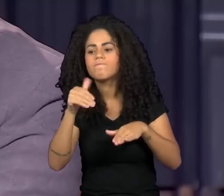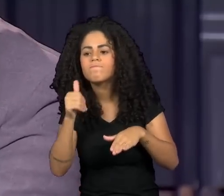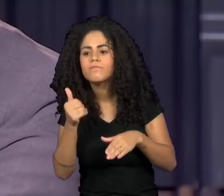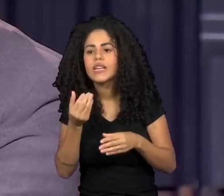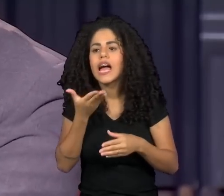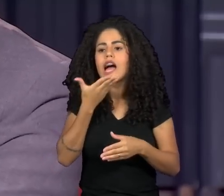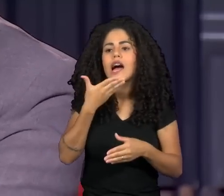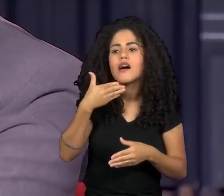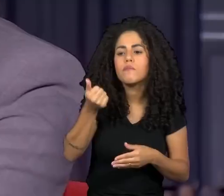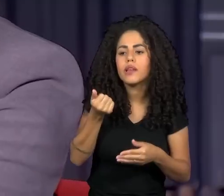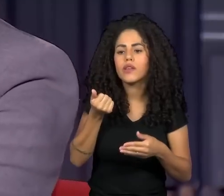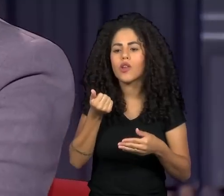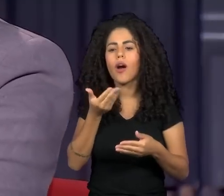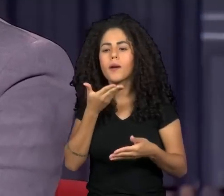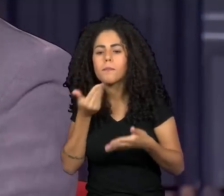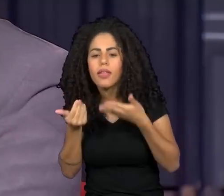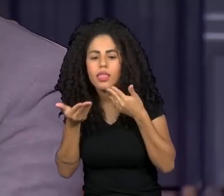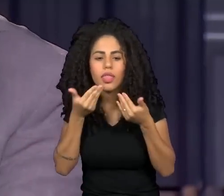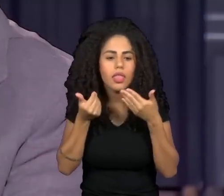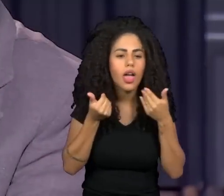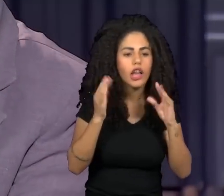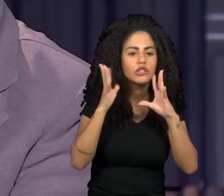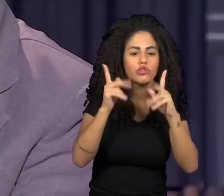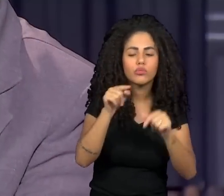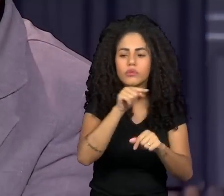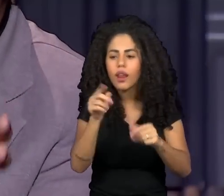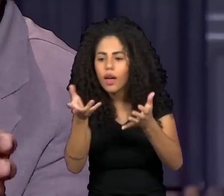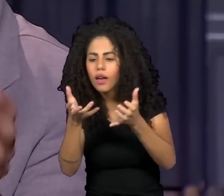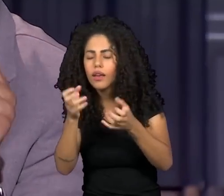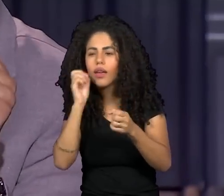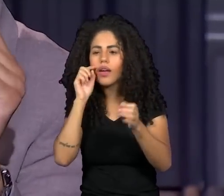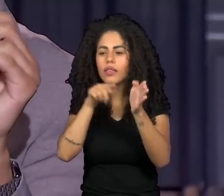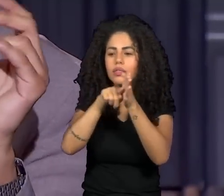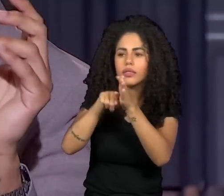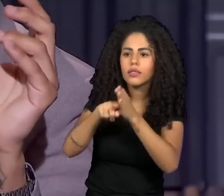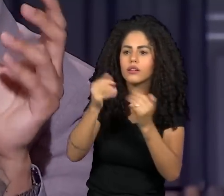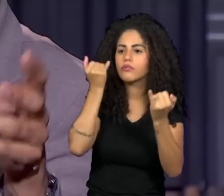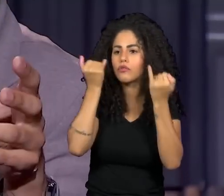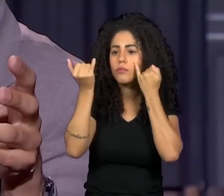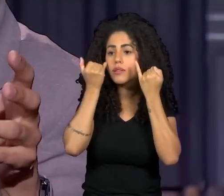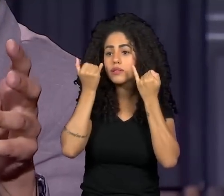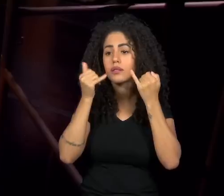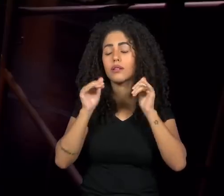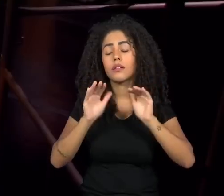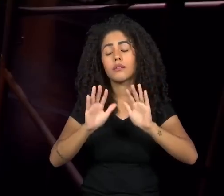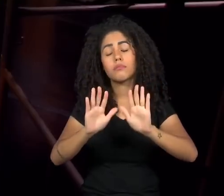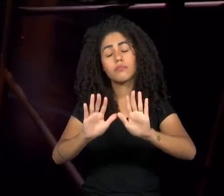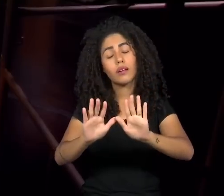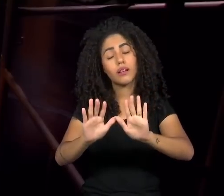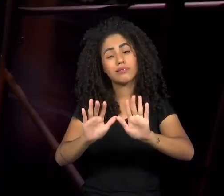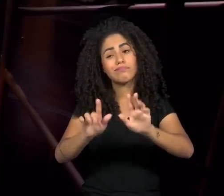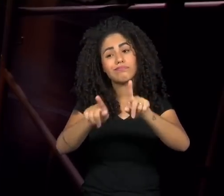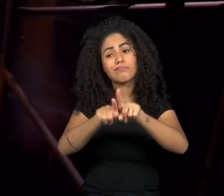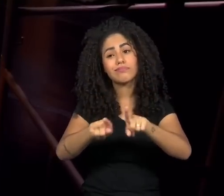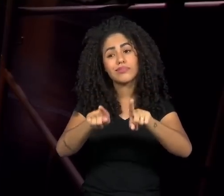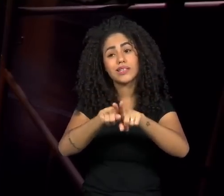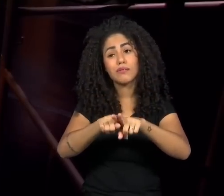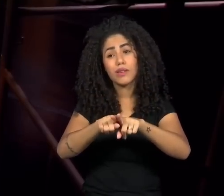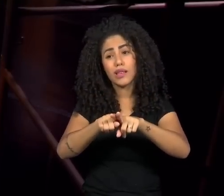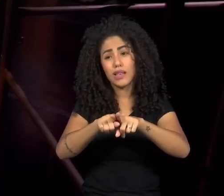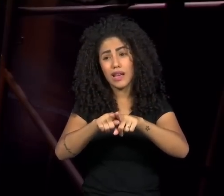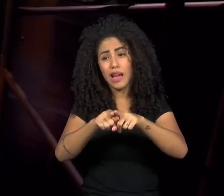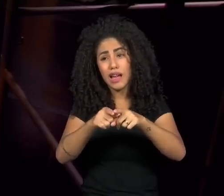vias para se informar sobre aquilo que elas estão se informando, mas que, mesmo com toda essa